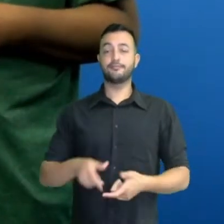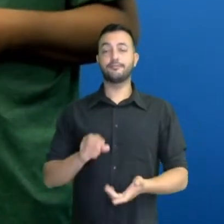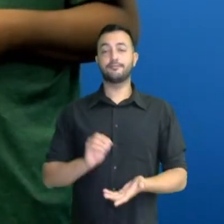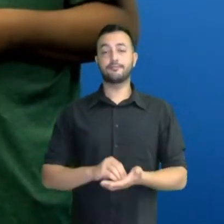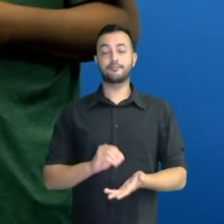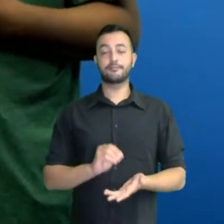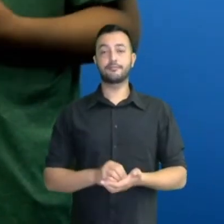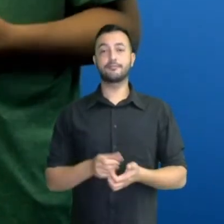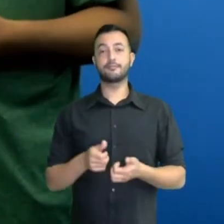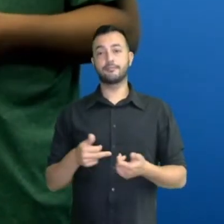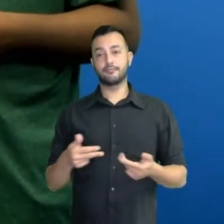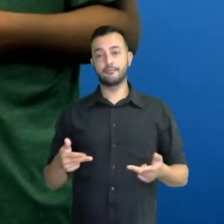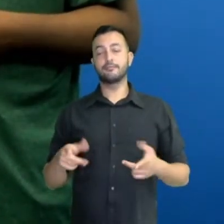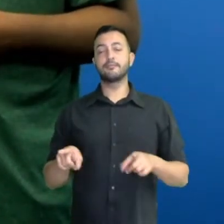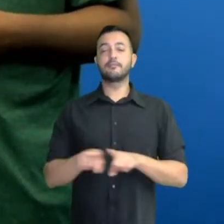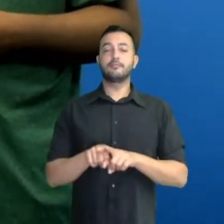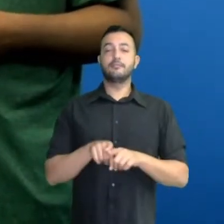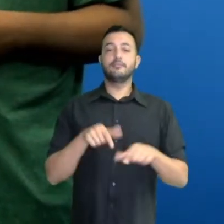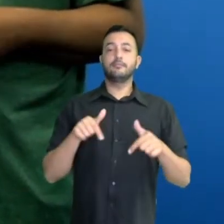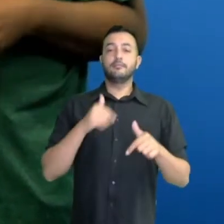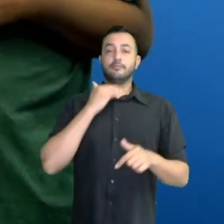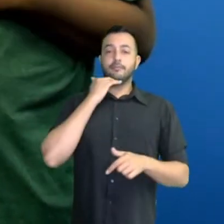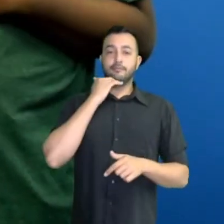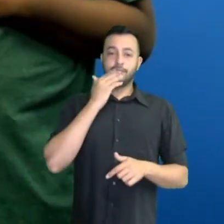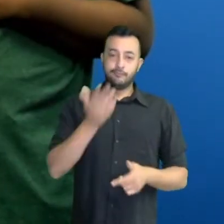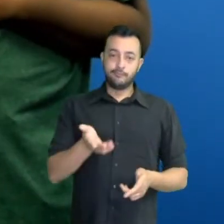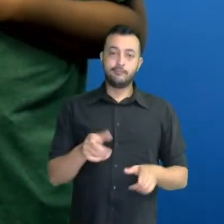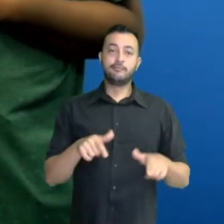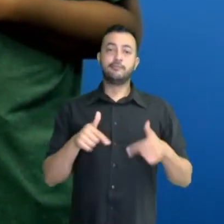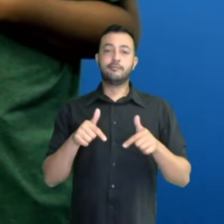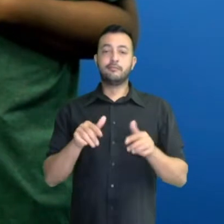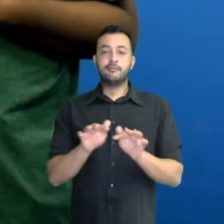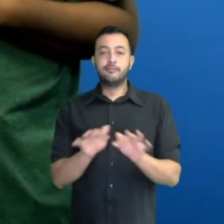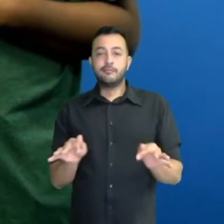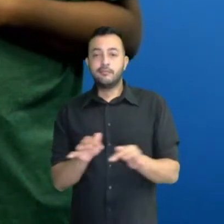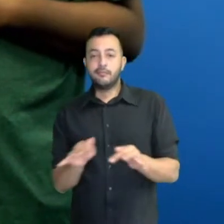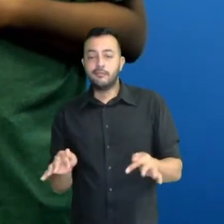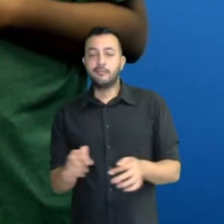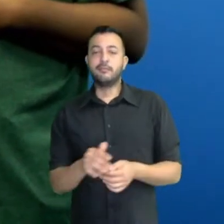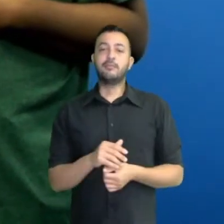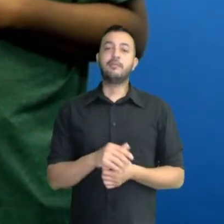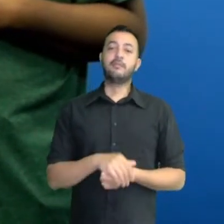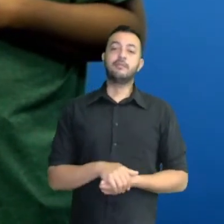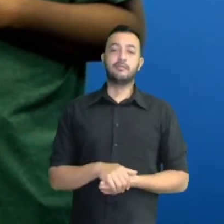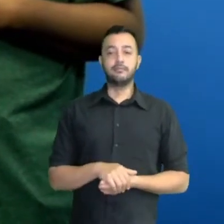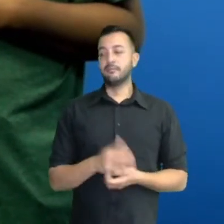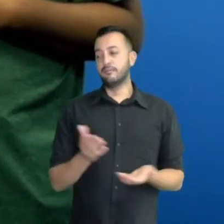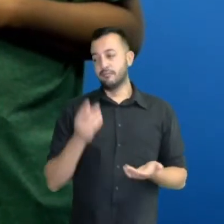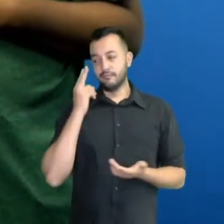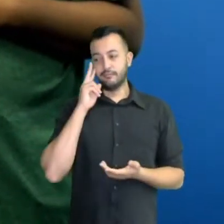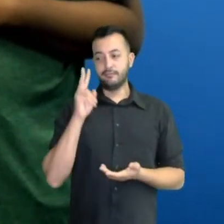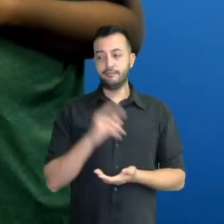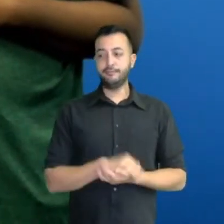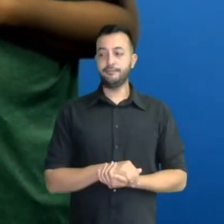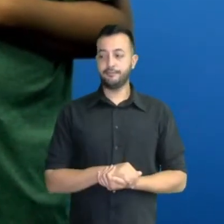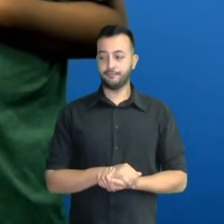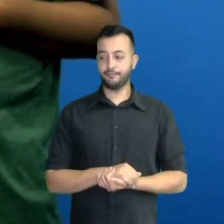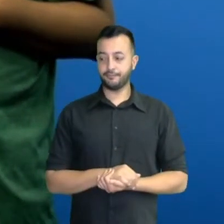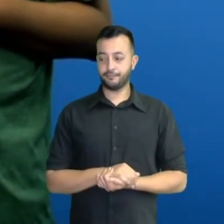certo? Temos também o desemprego, o trabalho informal e a mobilidade urbana, que nós vamos ver aqui nesse slide.